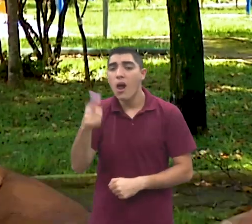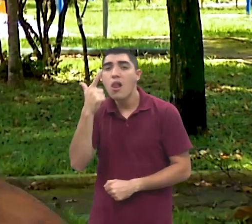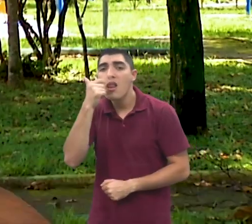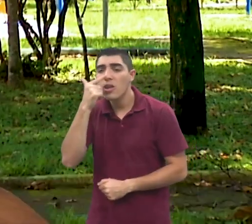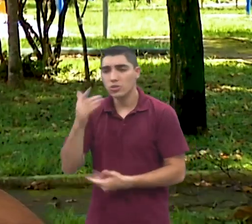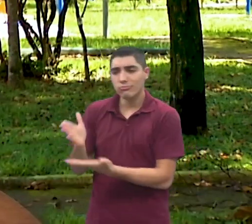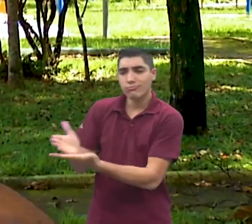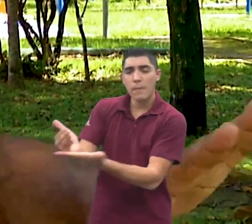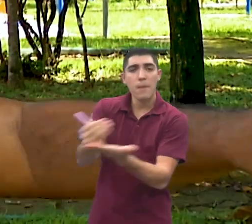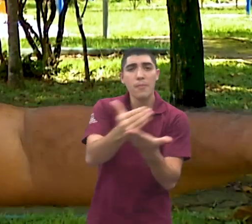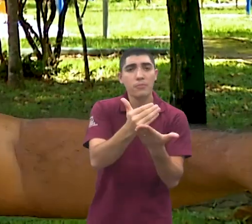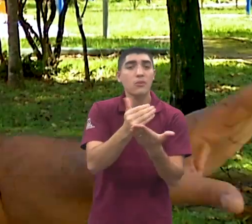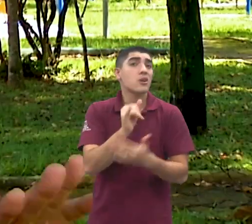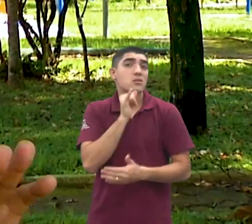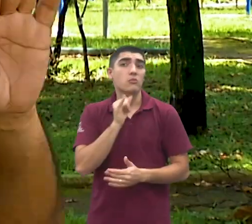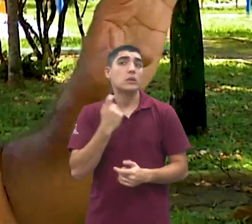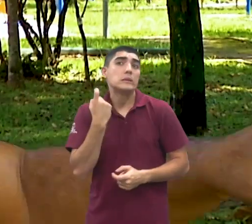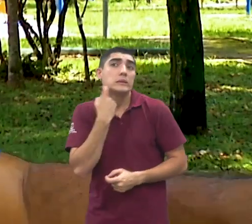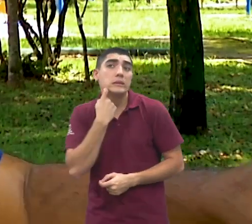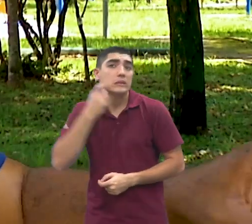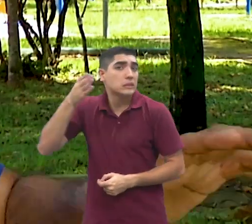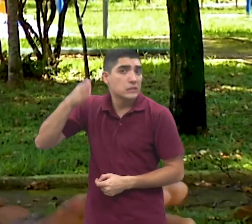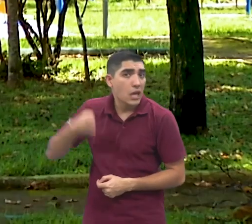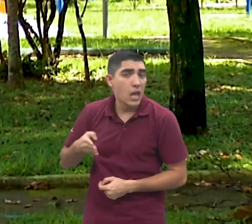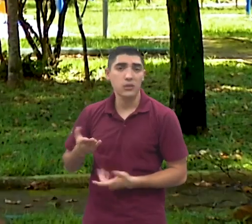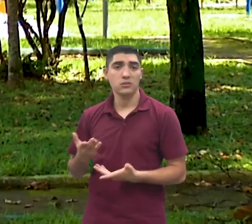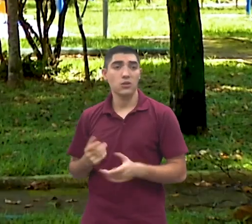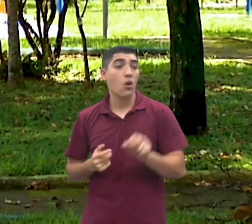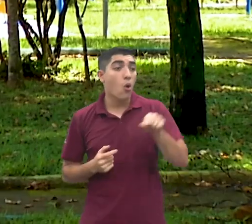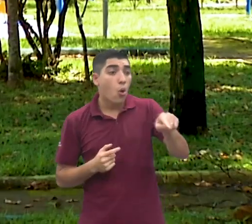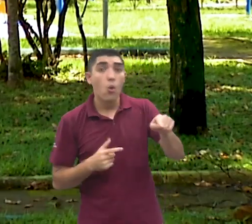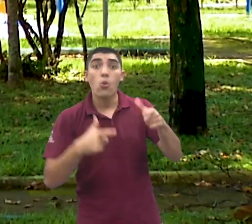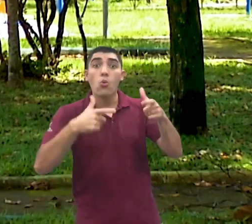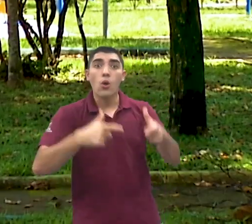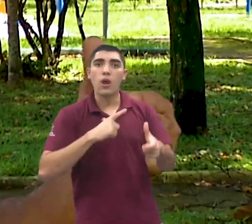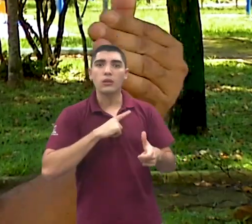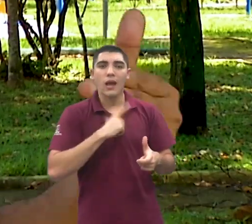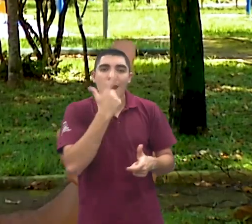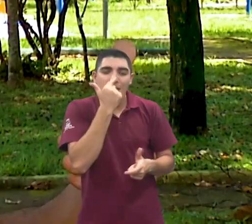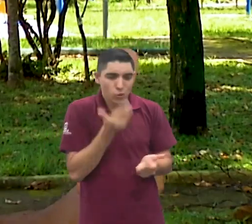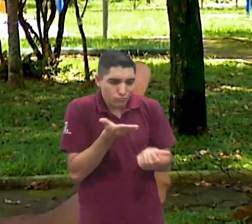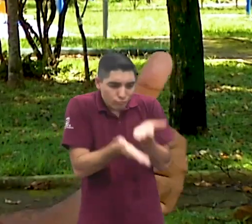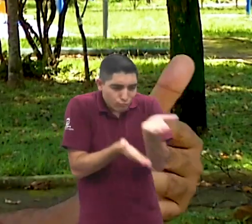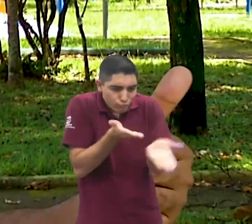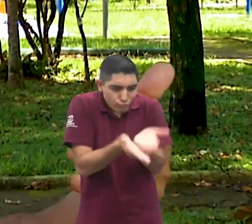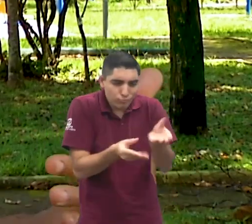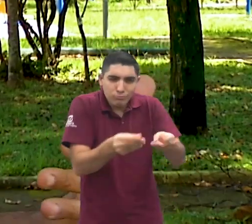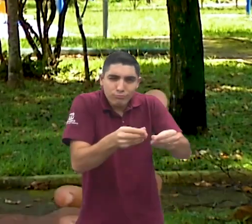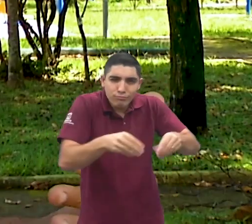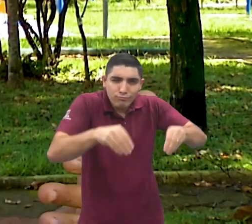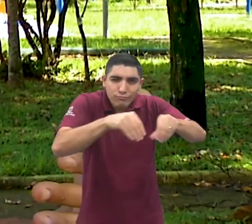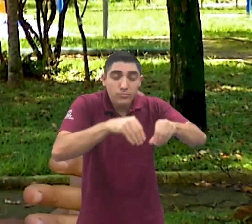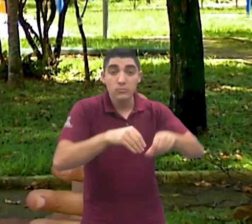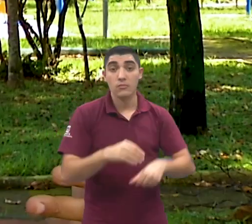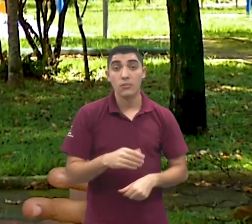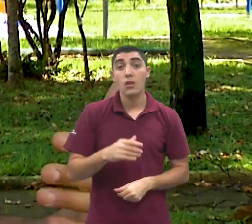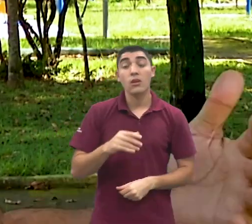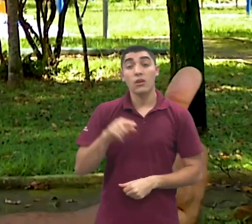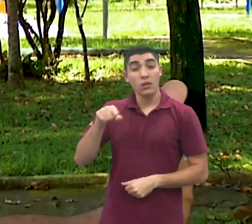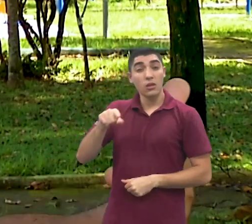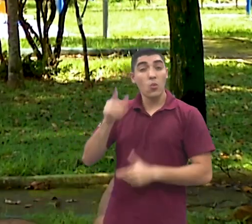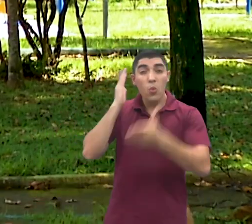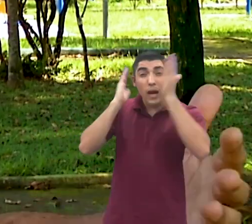separação do reciclado, que passa aqui toda sexta-feira. Você pega o orgânico, faz compostagem. E o caminhão do lixo, em vez de passar todo dia